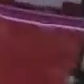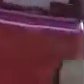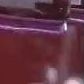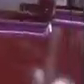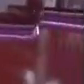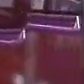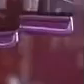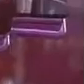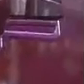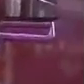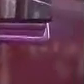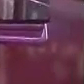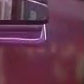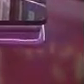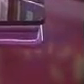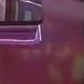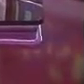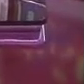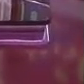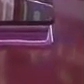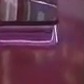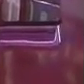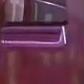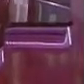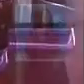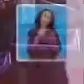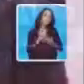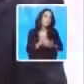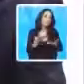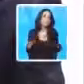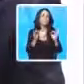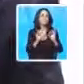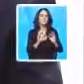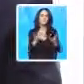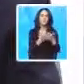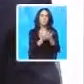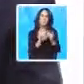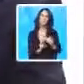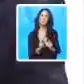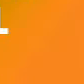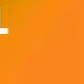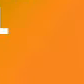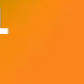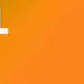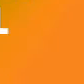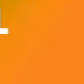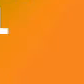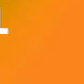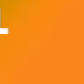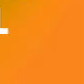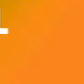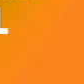O resultado do encontro reforçou que Passos Coelho é o mais preparado para enfrentar a maior crise da história de Portugal.